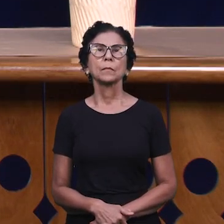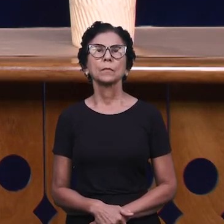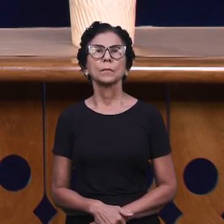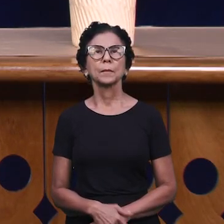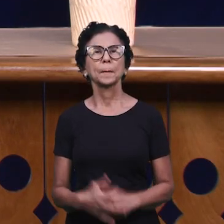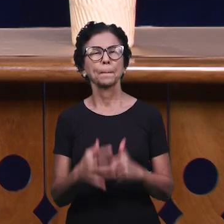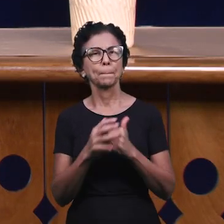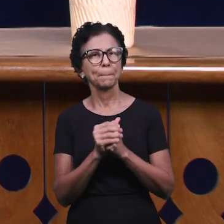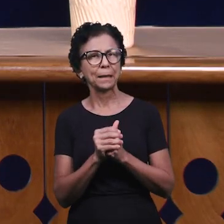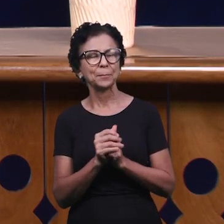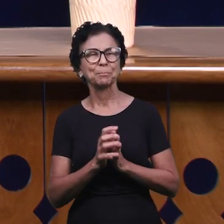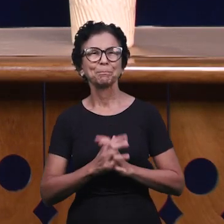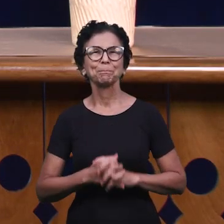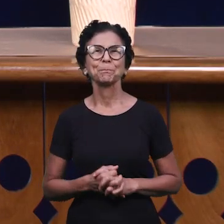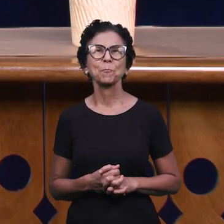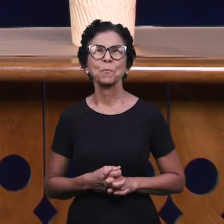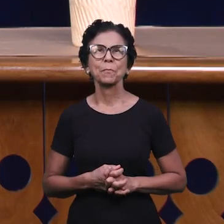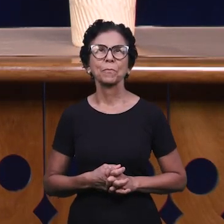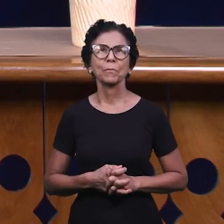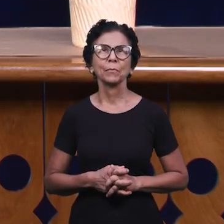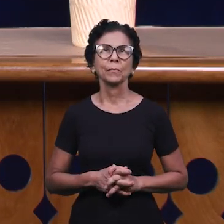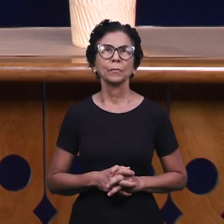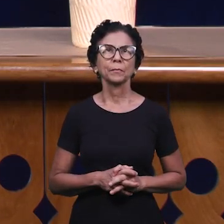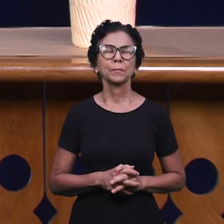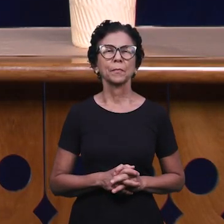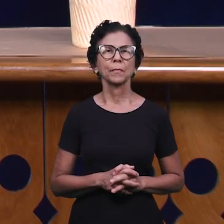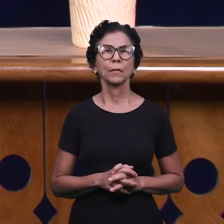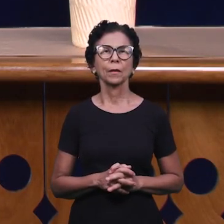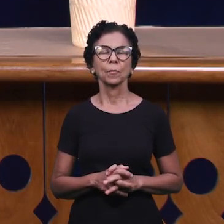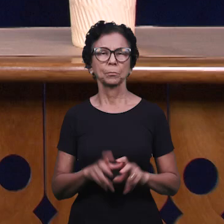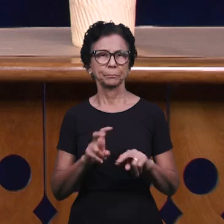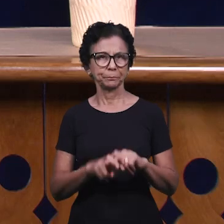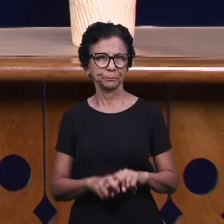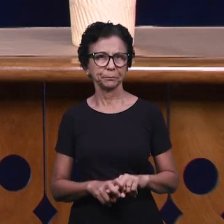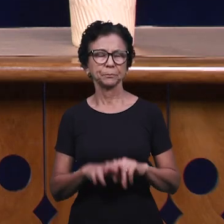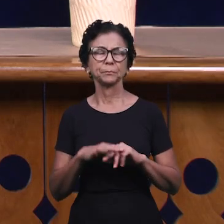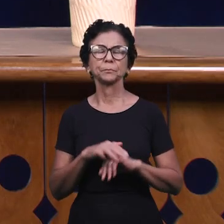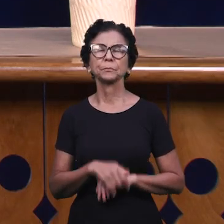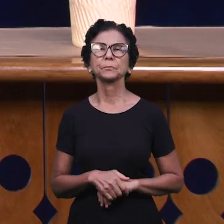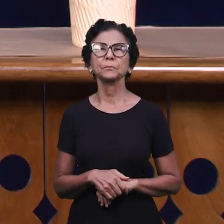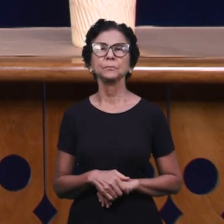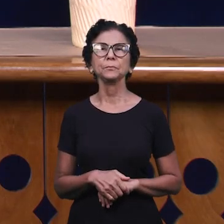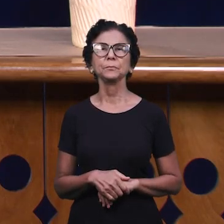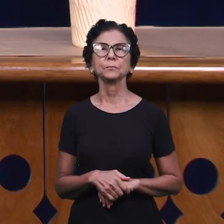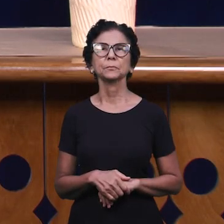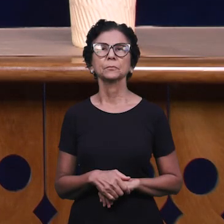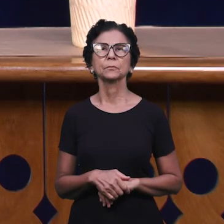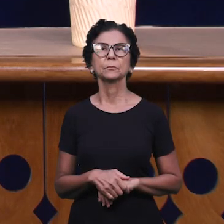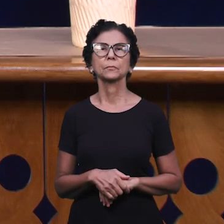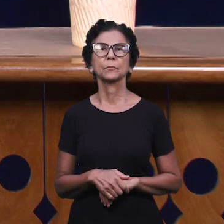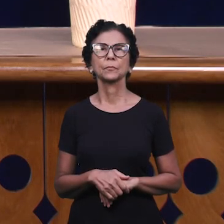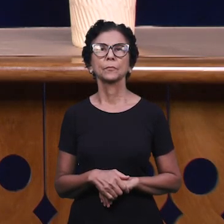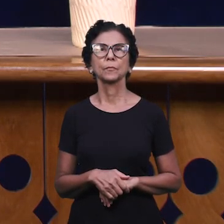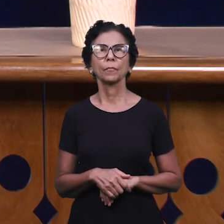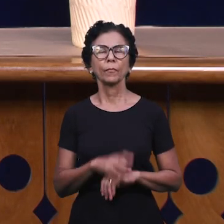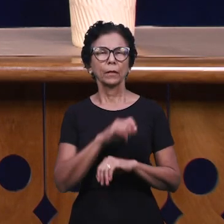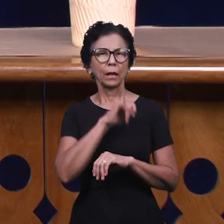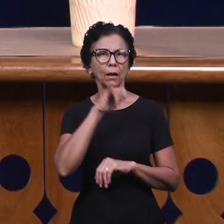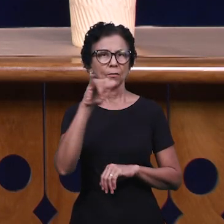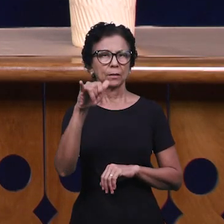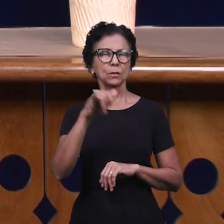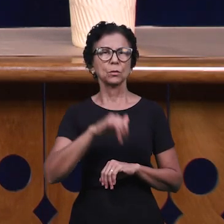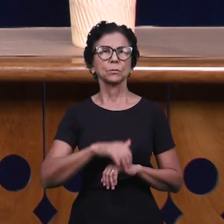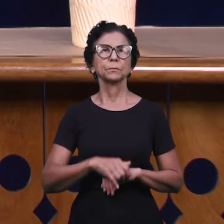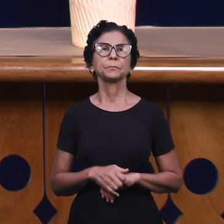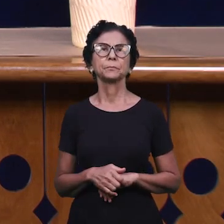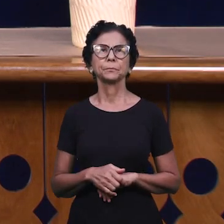Amém, queridos. Os irmãos que se colocaram de pé podem se assentar. Ainda alguns avisos que